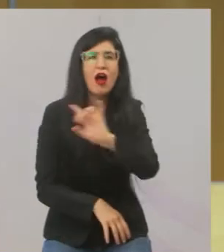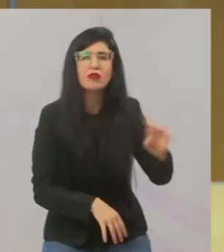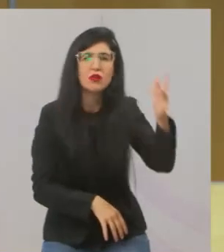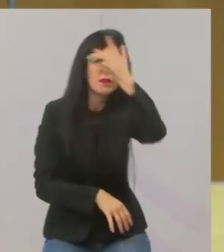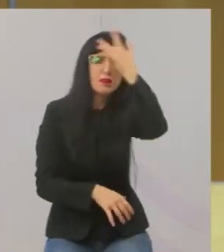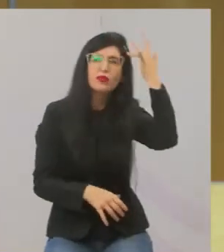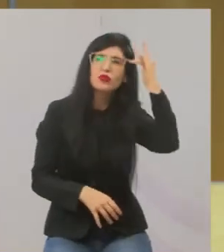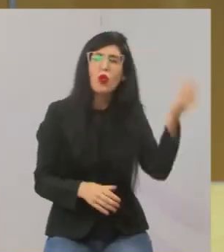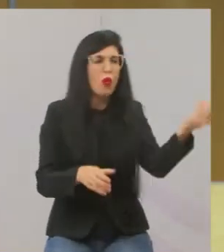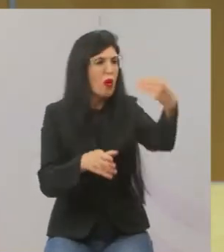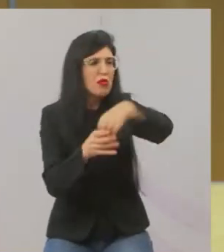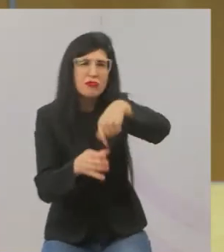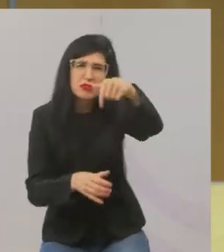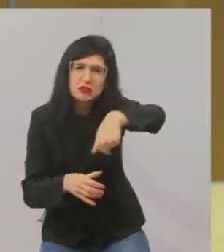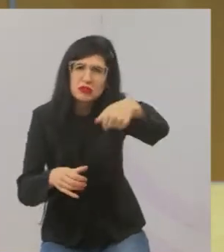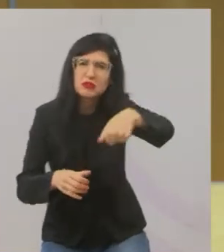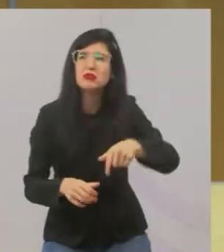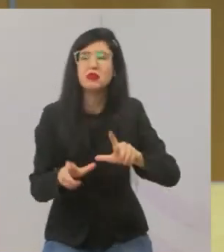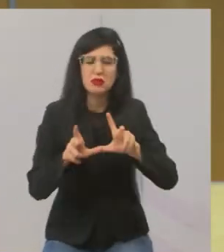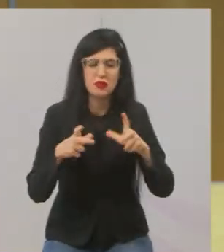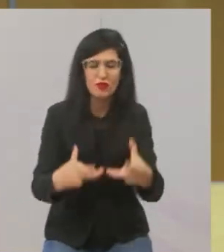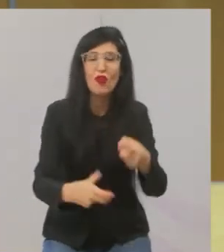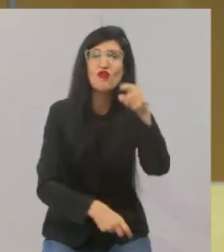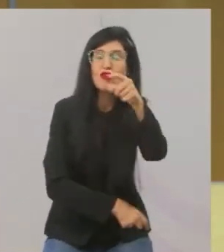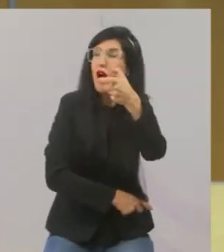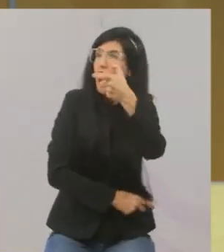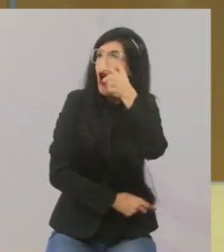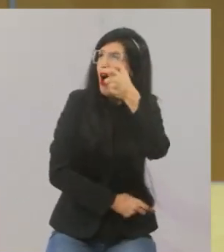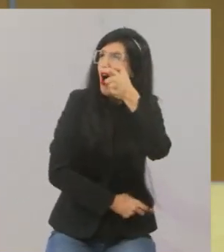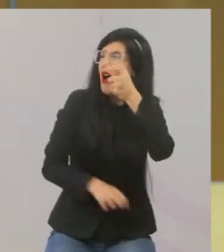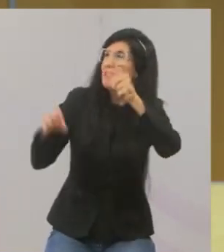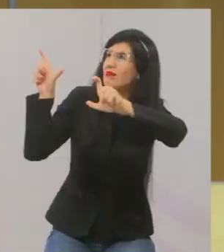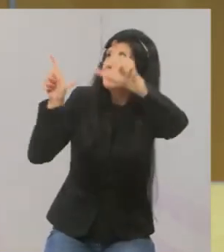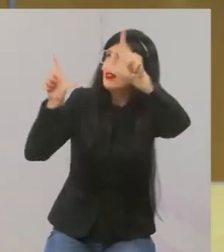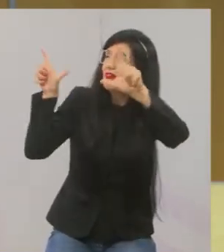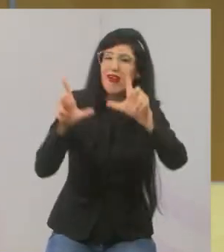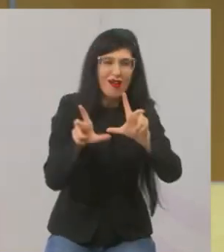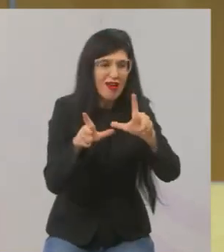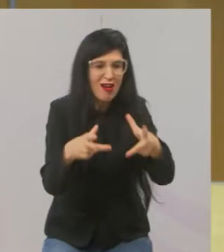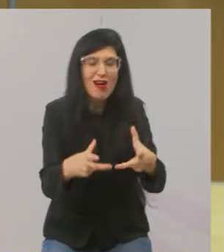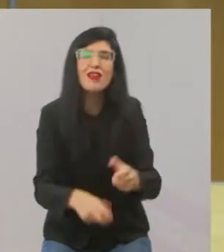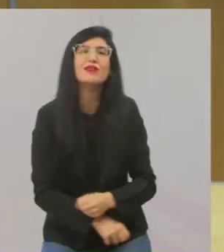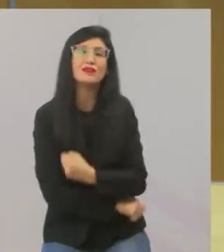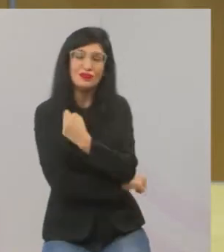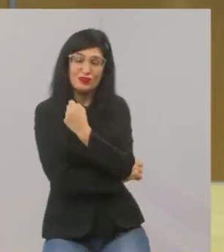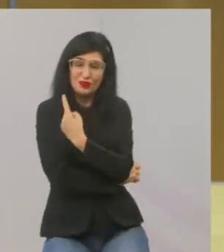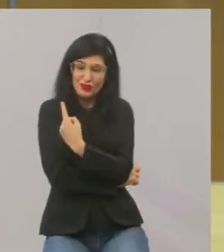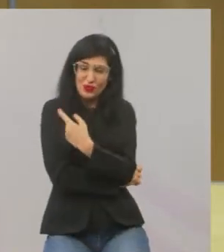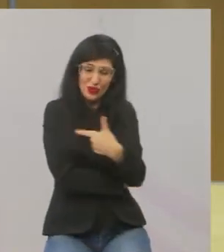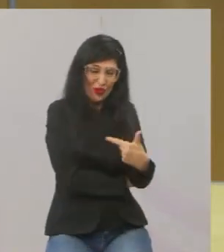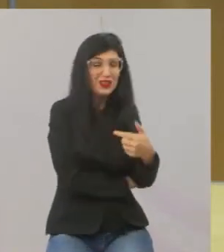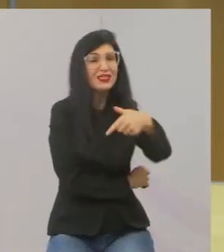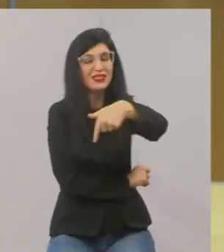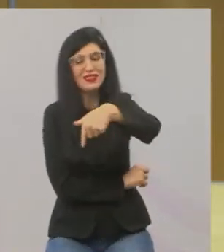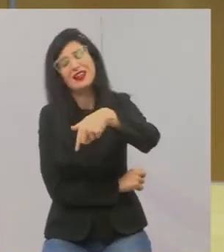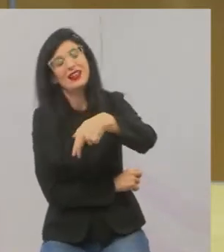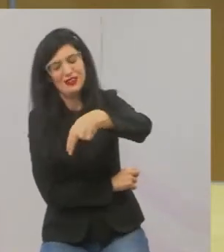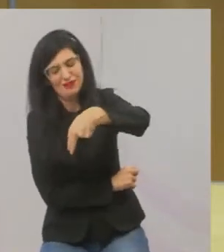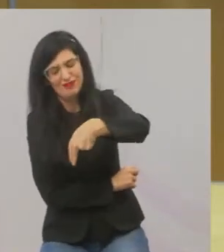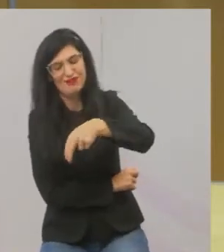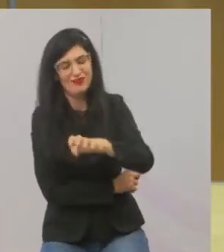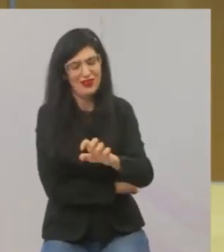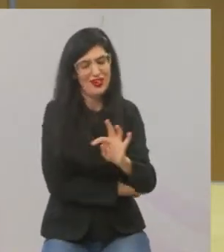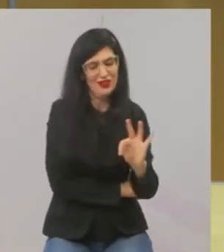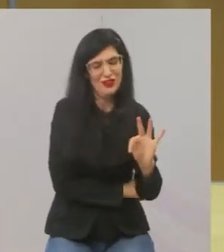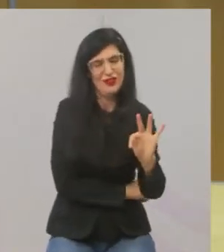Câmara Municipal, você que nos acompanha pela TV Câmara, no canal 12 da NET, ou o internauta que